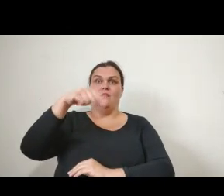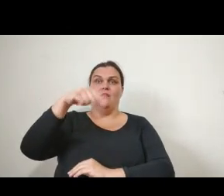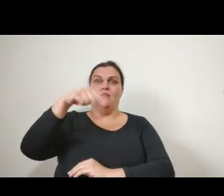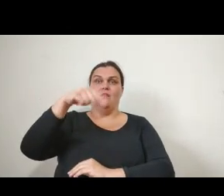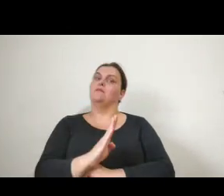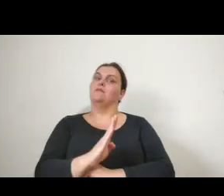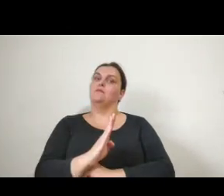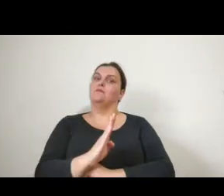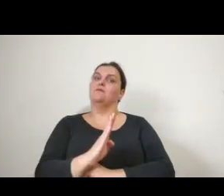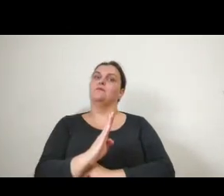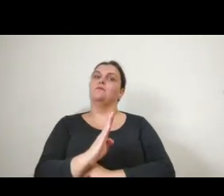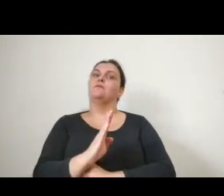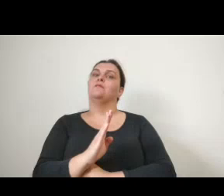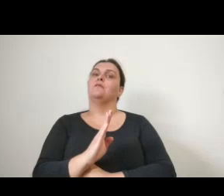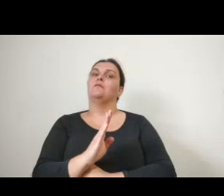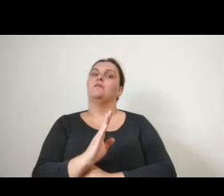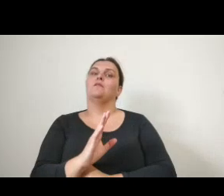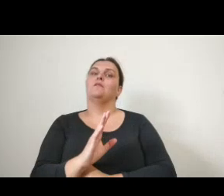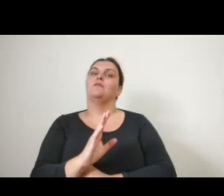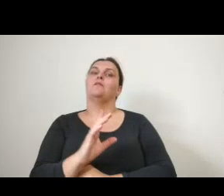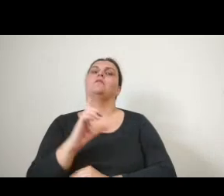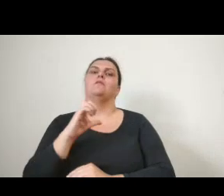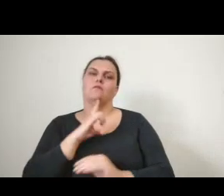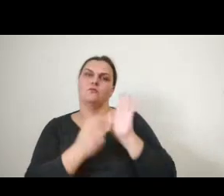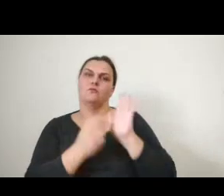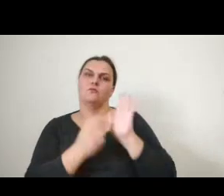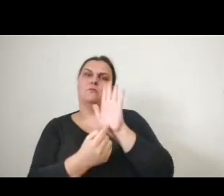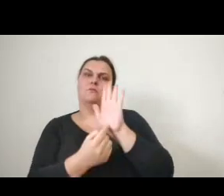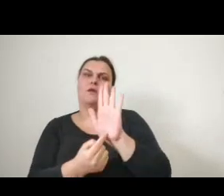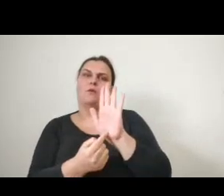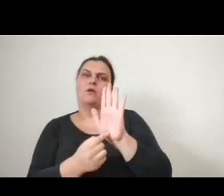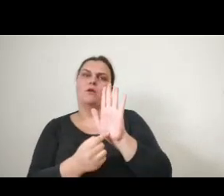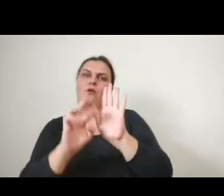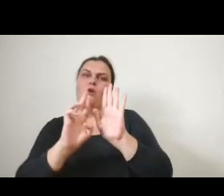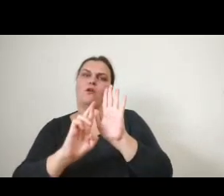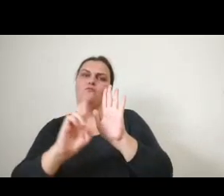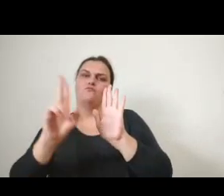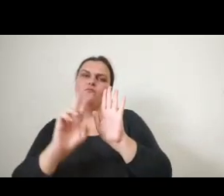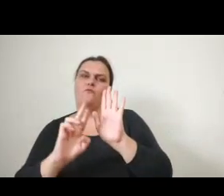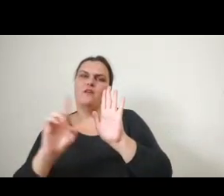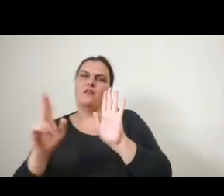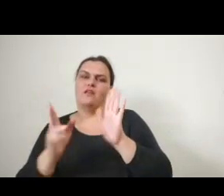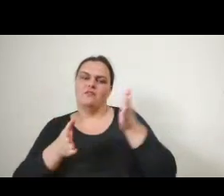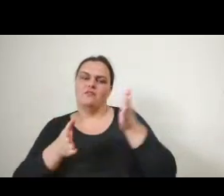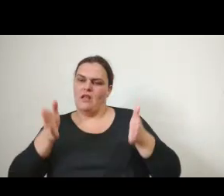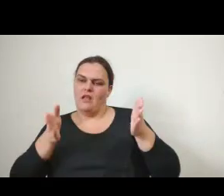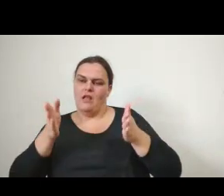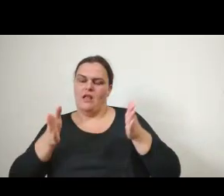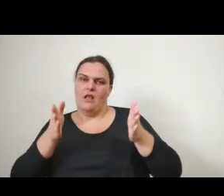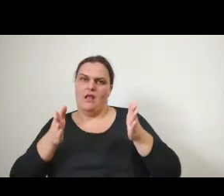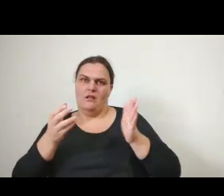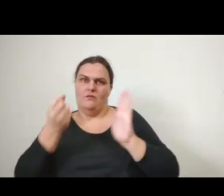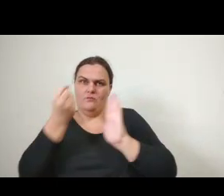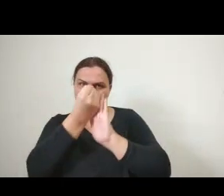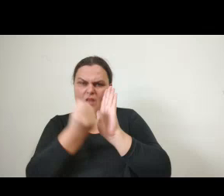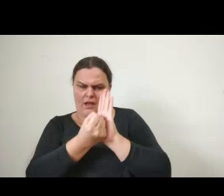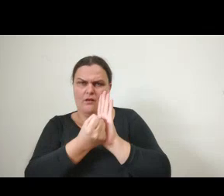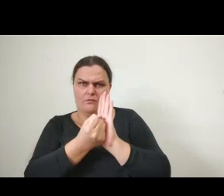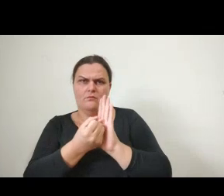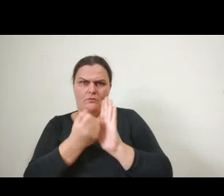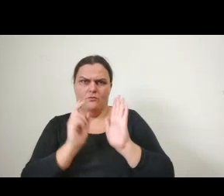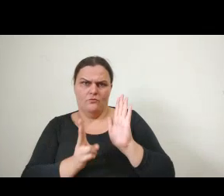para diferentes partes aqui, né, diferentes épocas aqui do presente século, né, também para o verão e